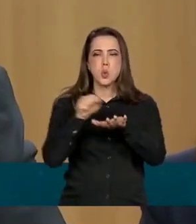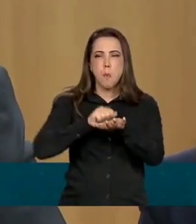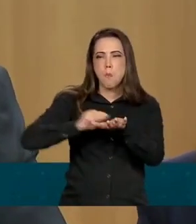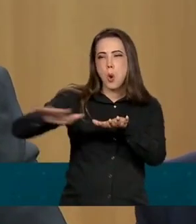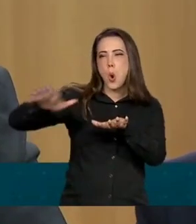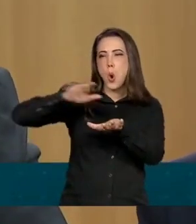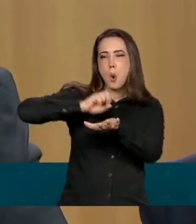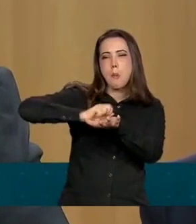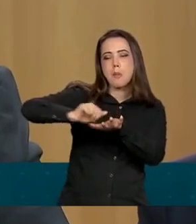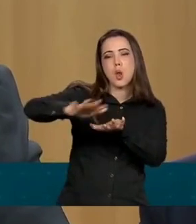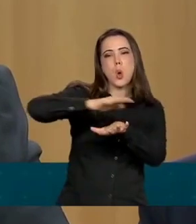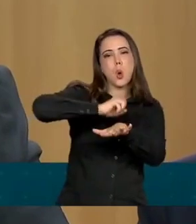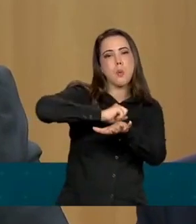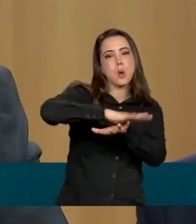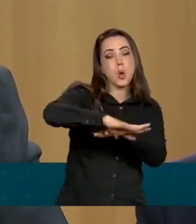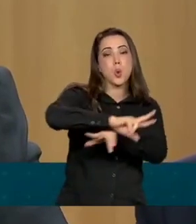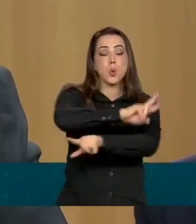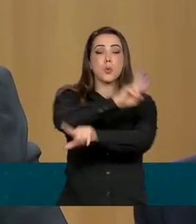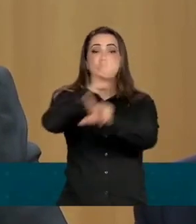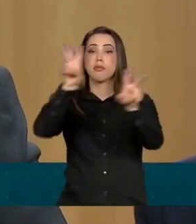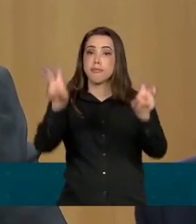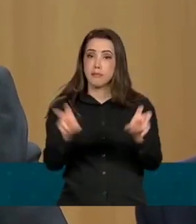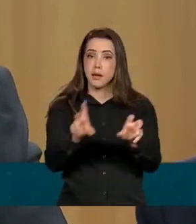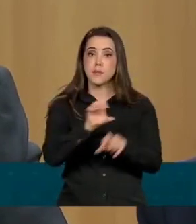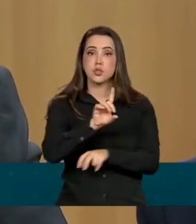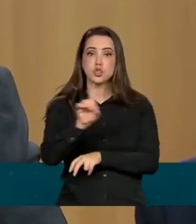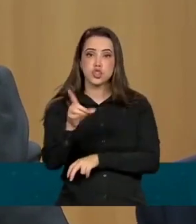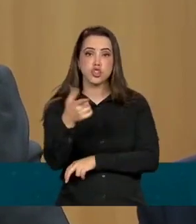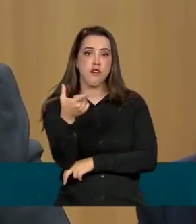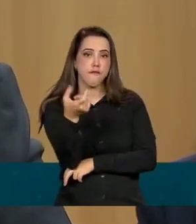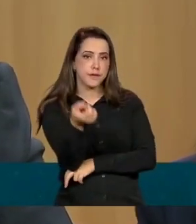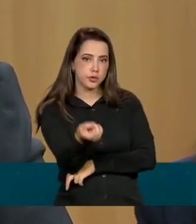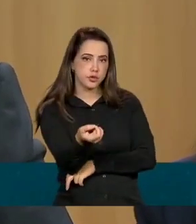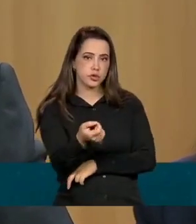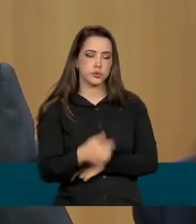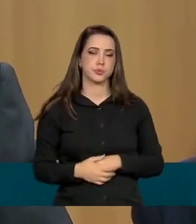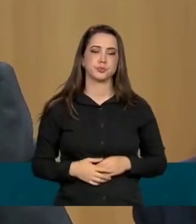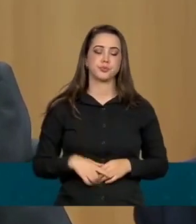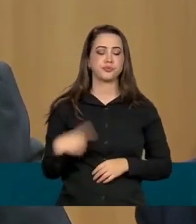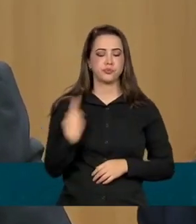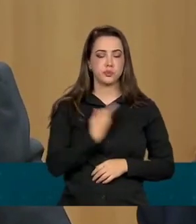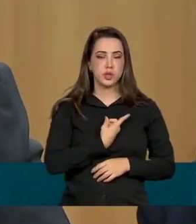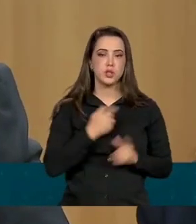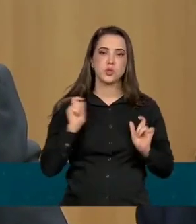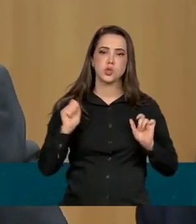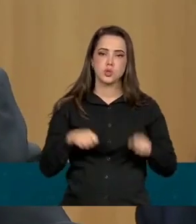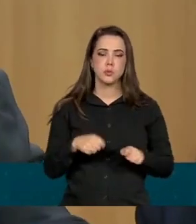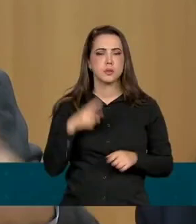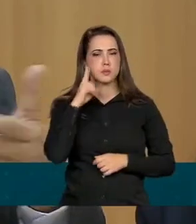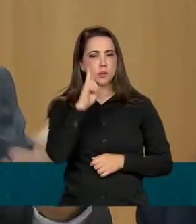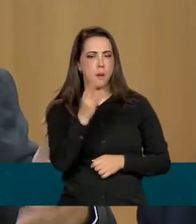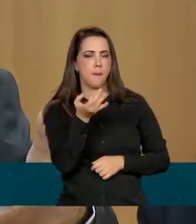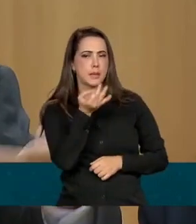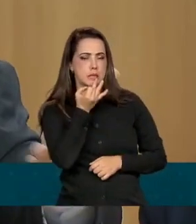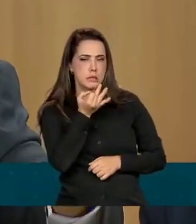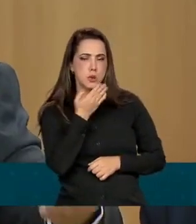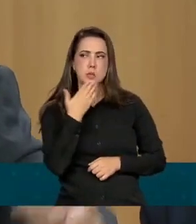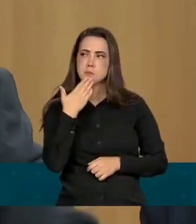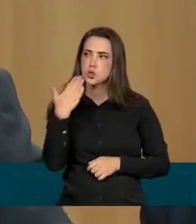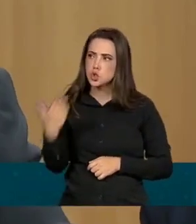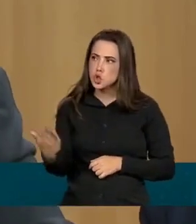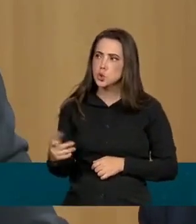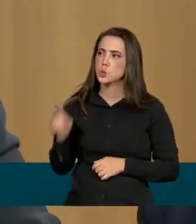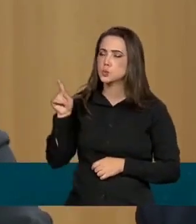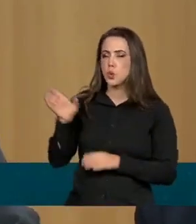atinentes ao dia 20. Então, nós estamos consignando essa sugestão, esse